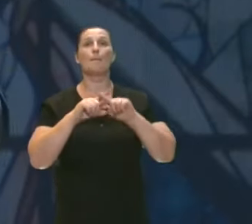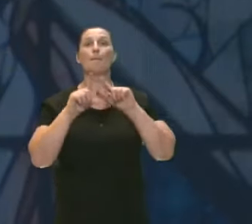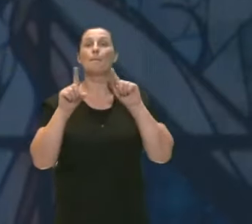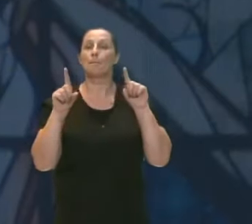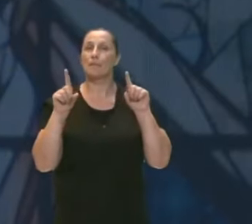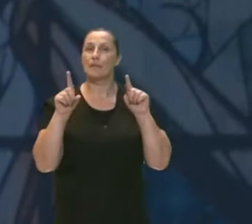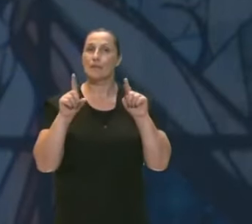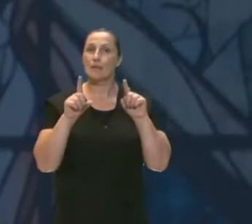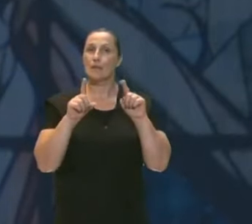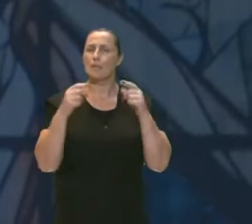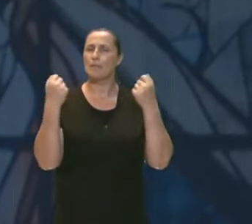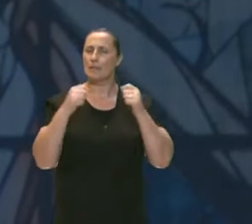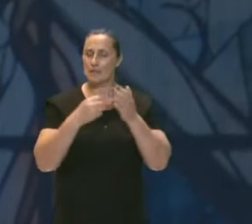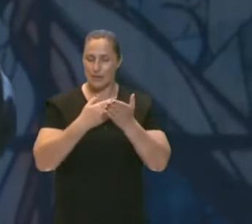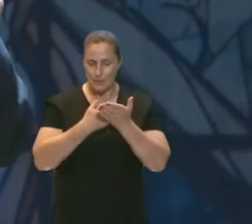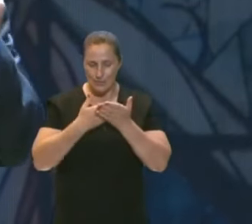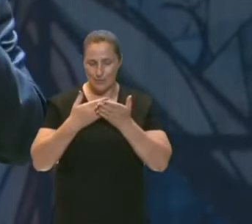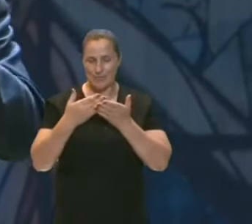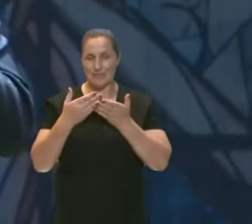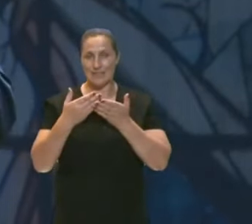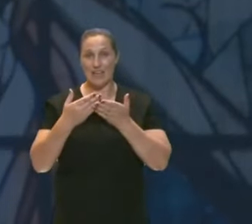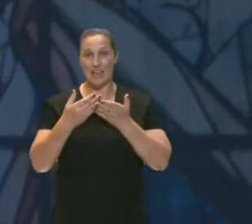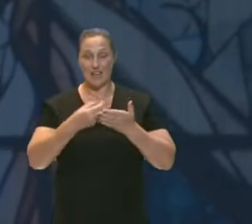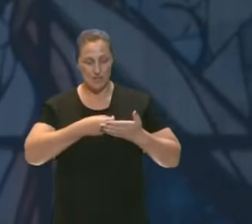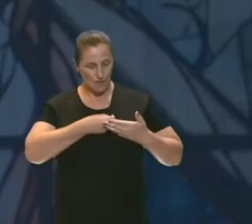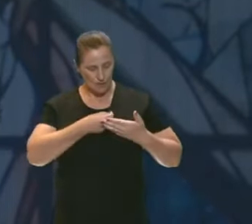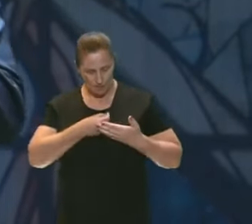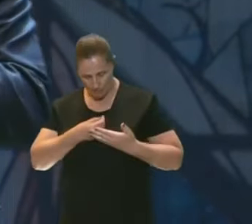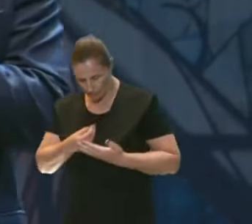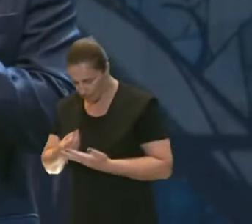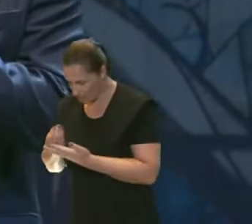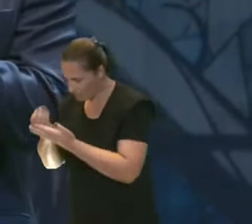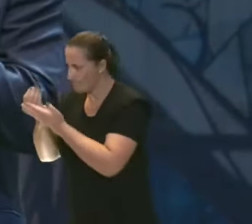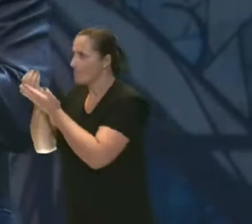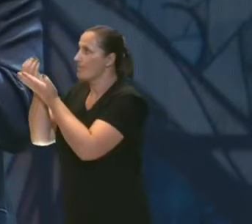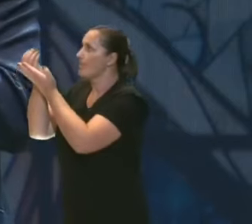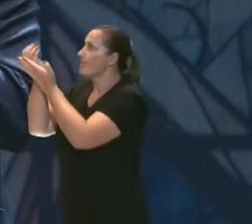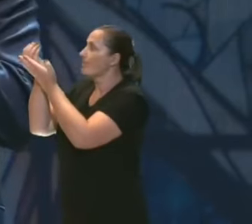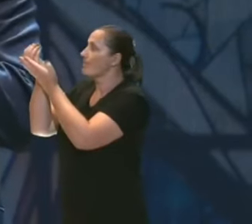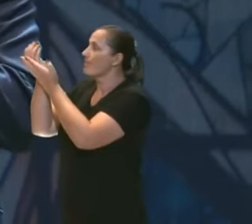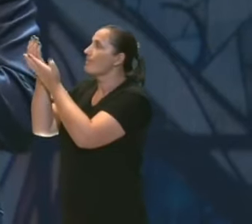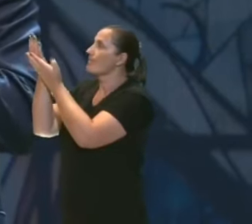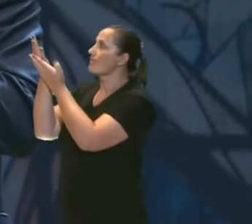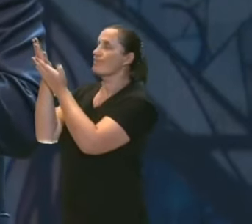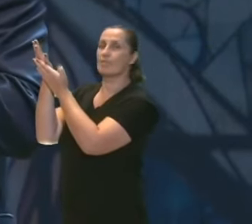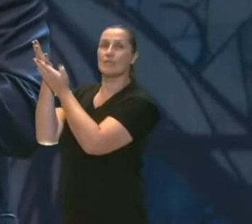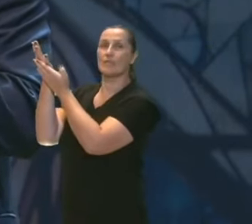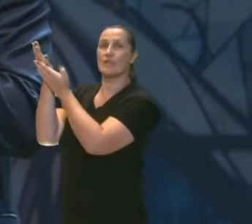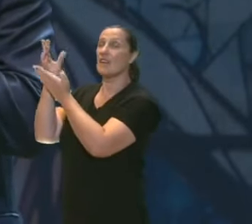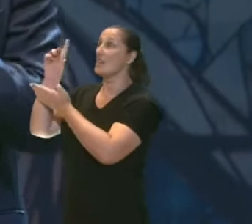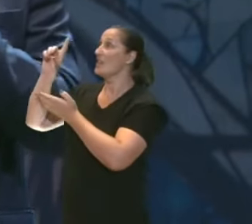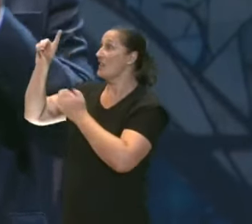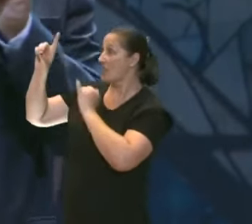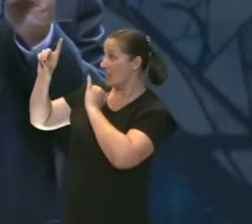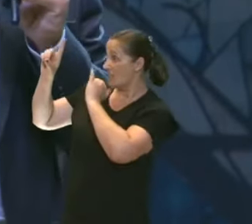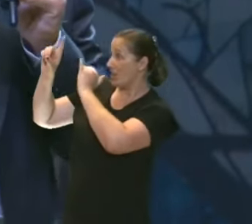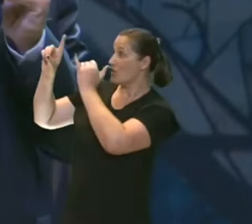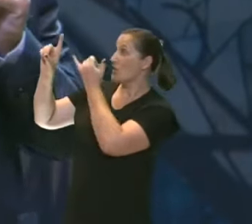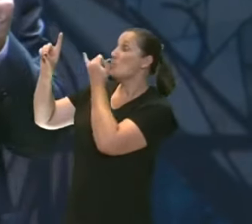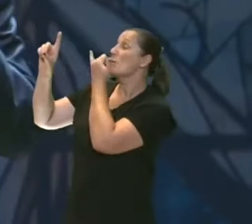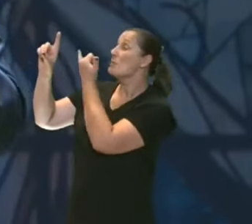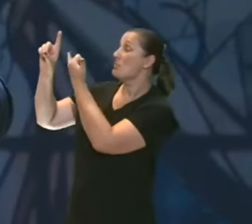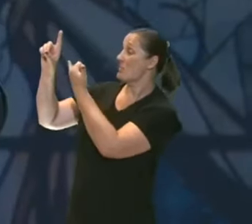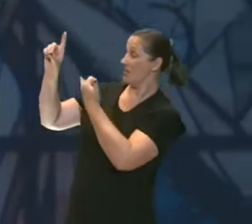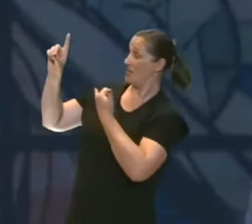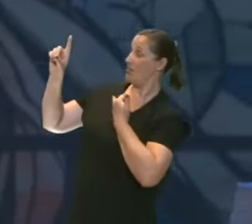vida, com a tua vida no altar do Senhor, com a tua vida dizendo, Deus, me perdoa,